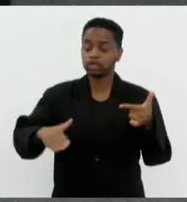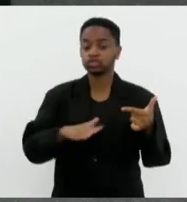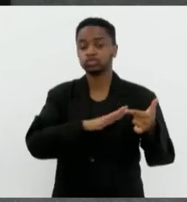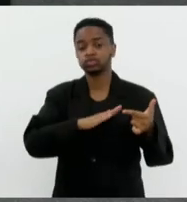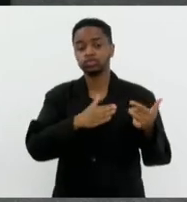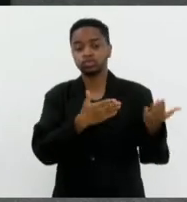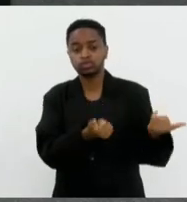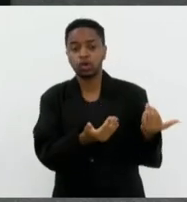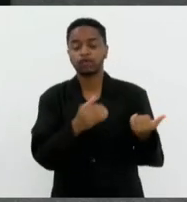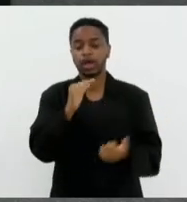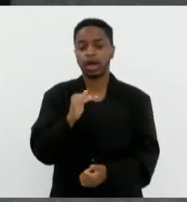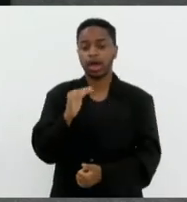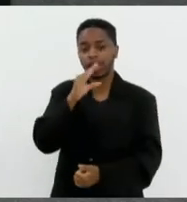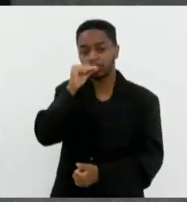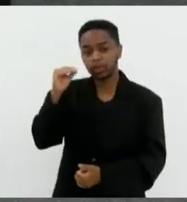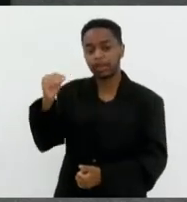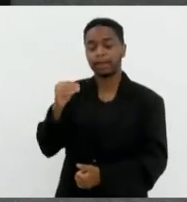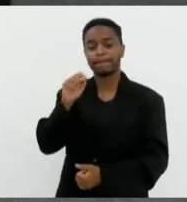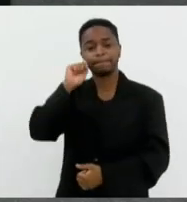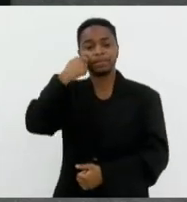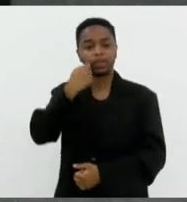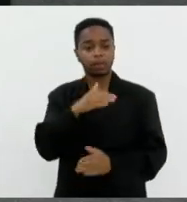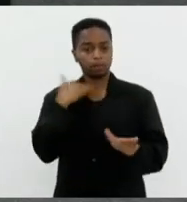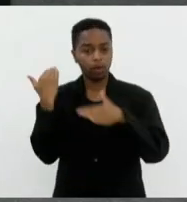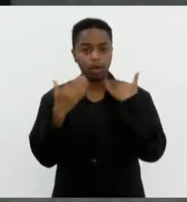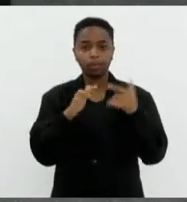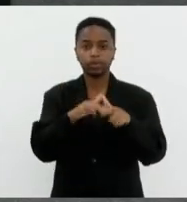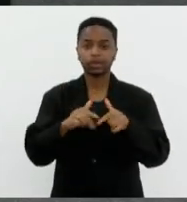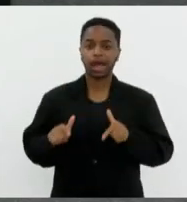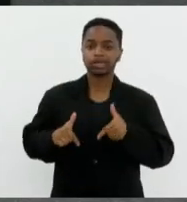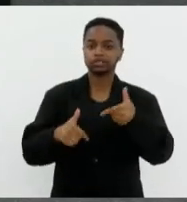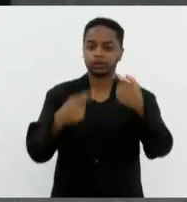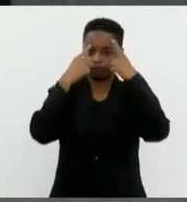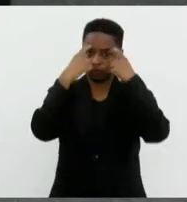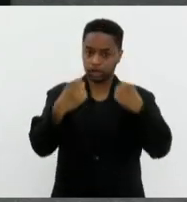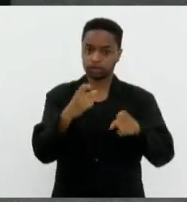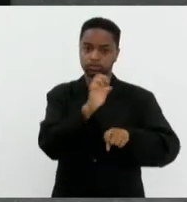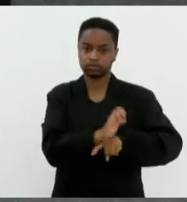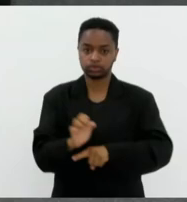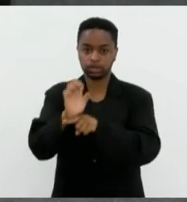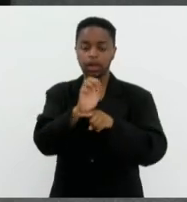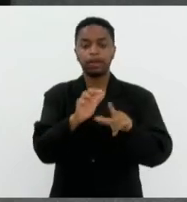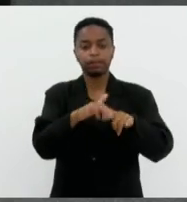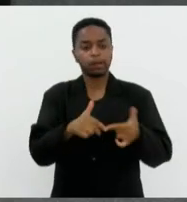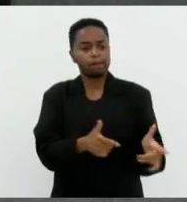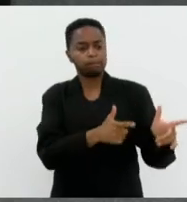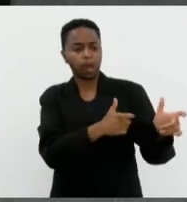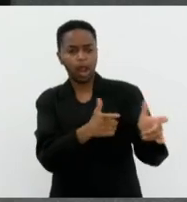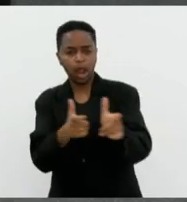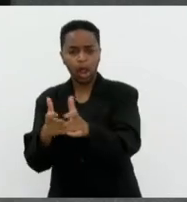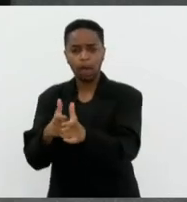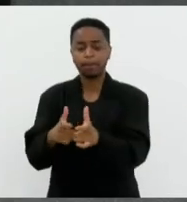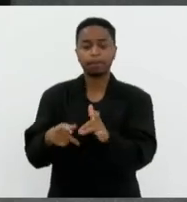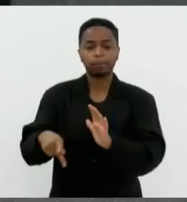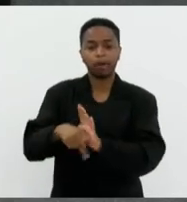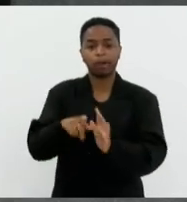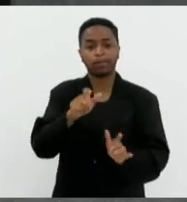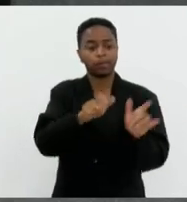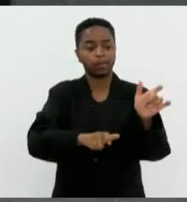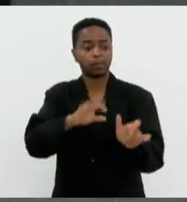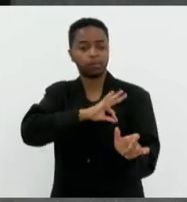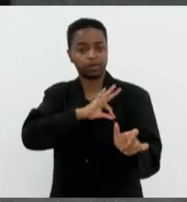adolescentes pretos, mortos pelo braço armado do Estado, mortos pelo fuzil daqueles que deveriam